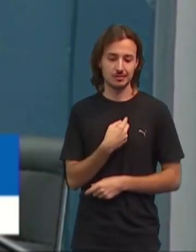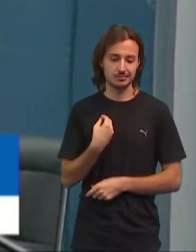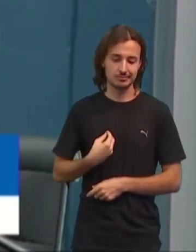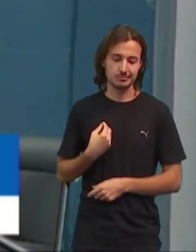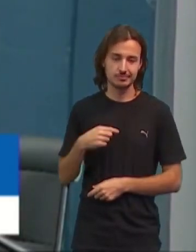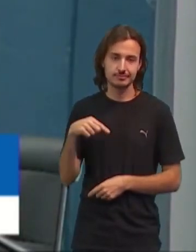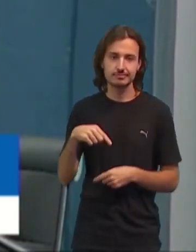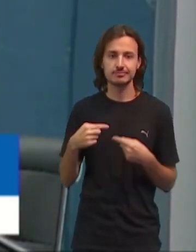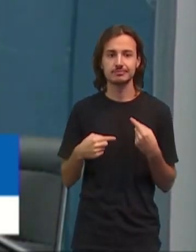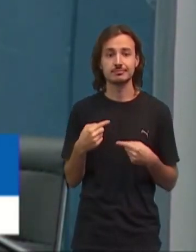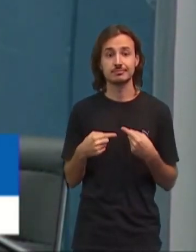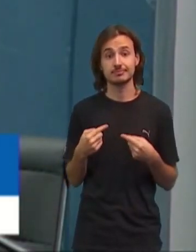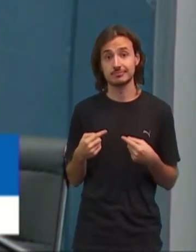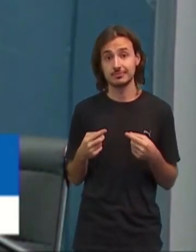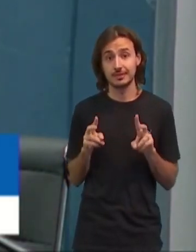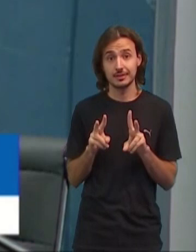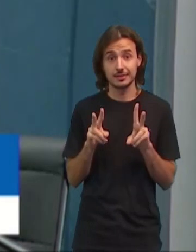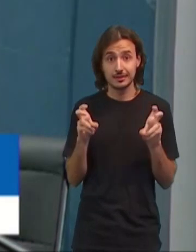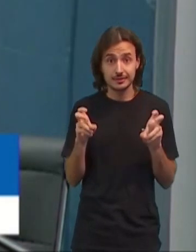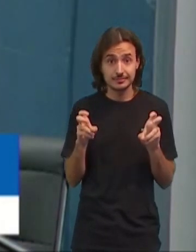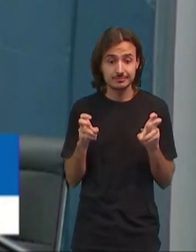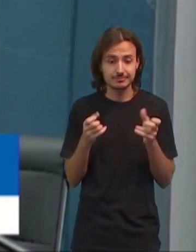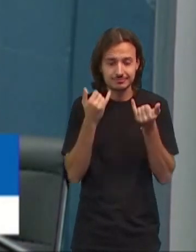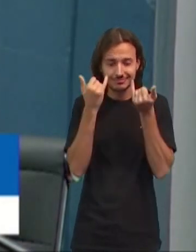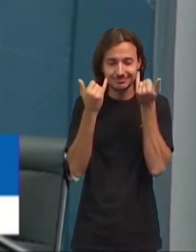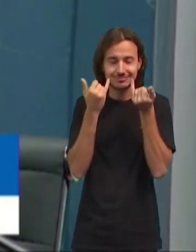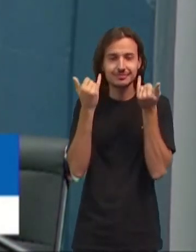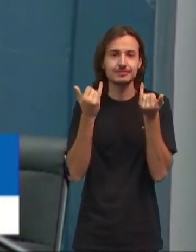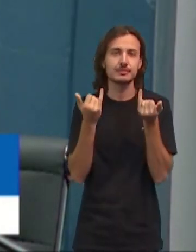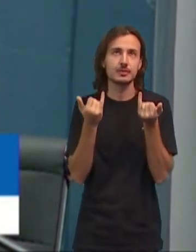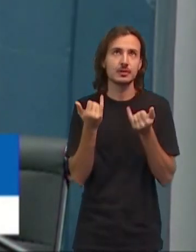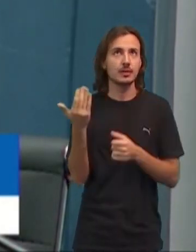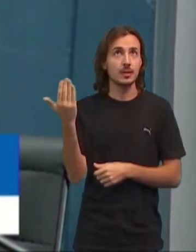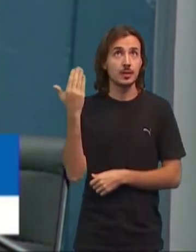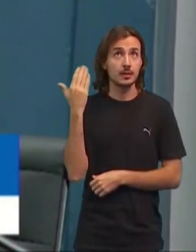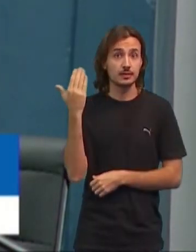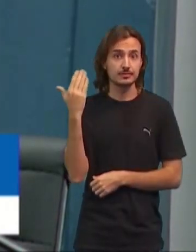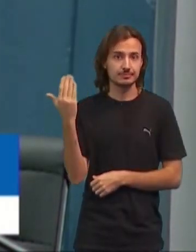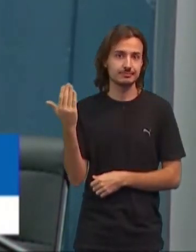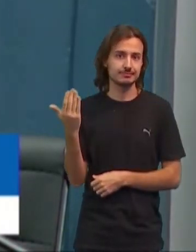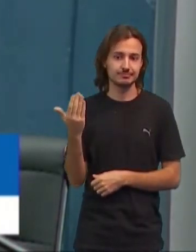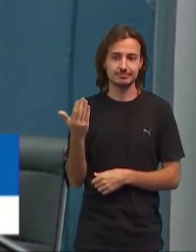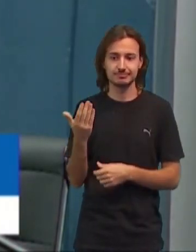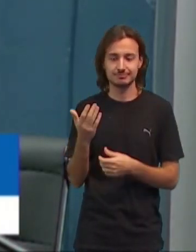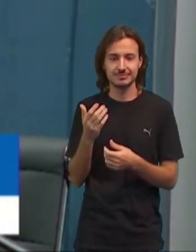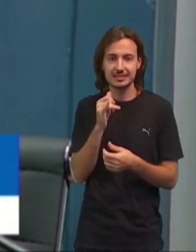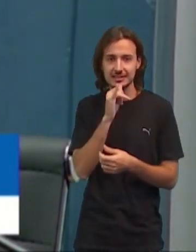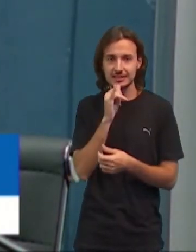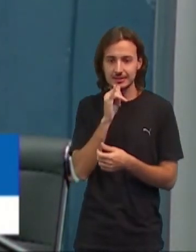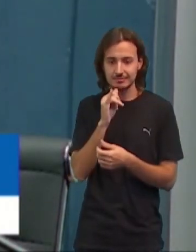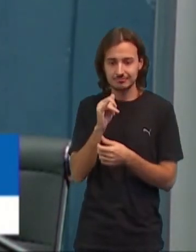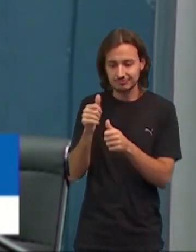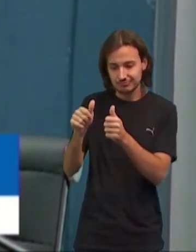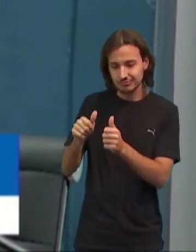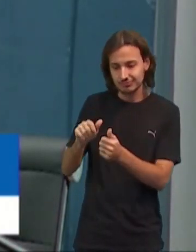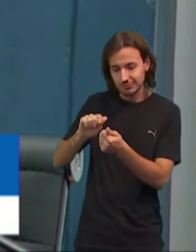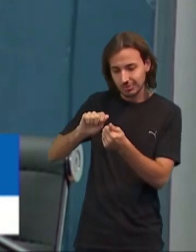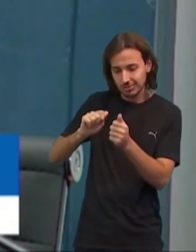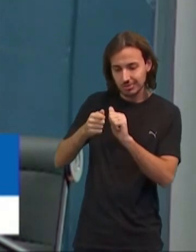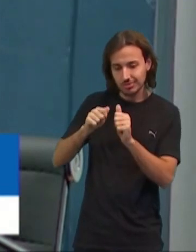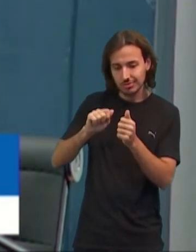questão das informações, quando eram feitas de uma forma e você modifica, é de causar já terror para a